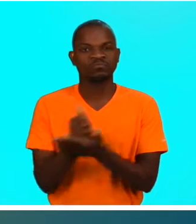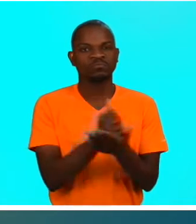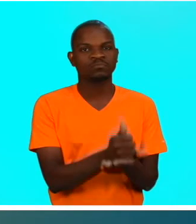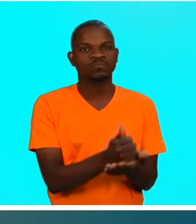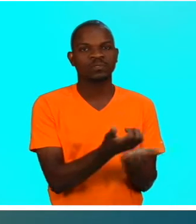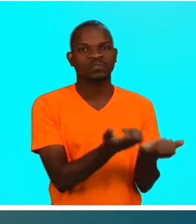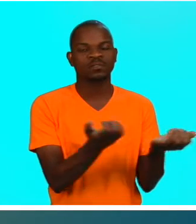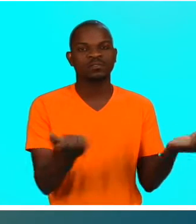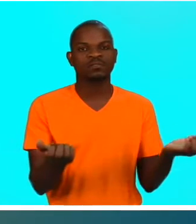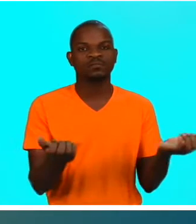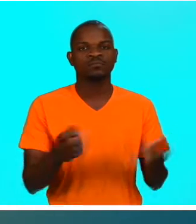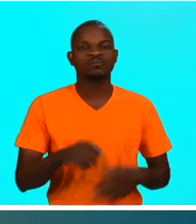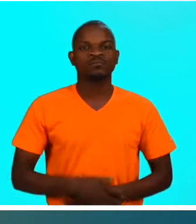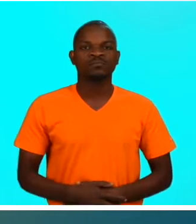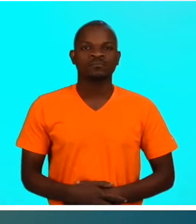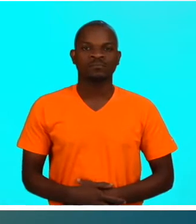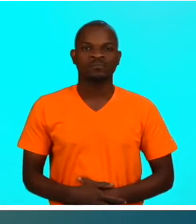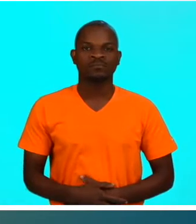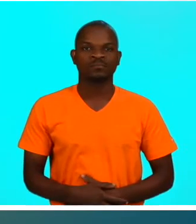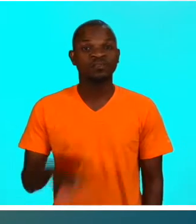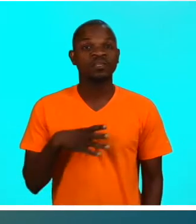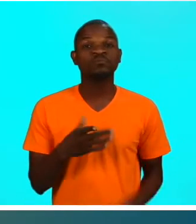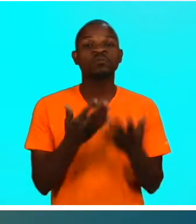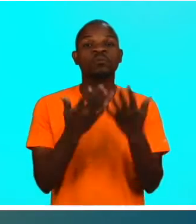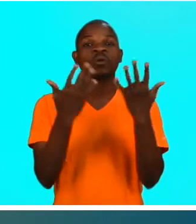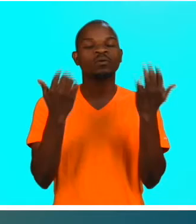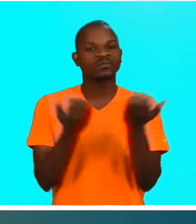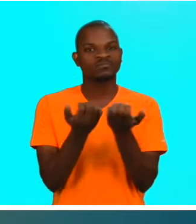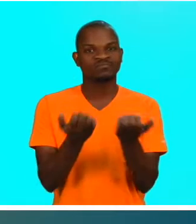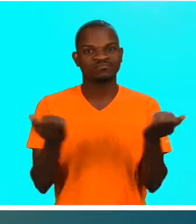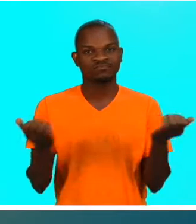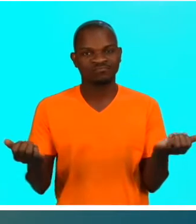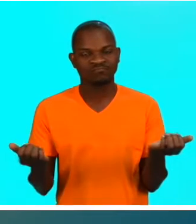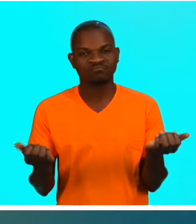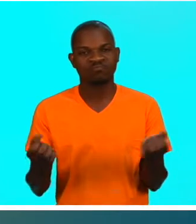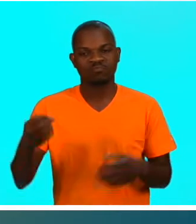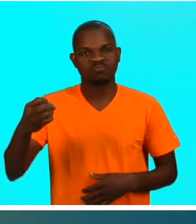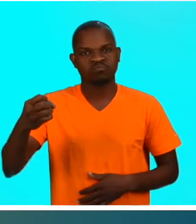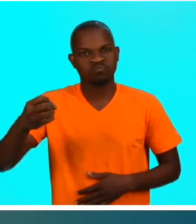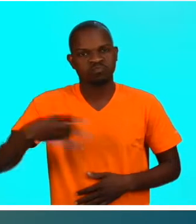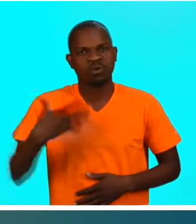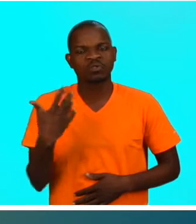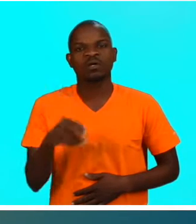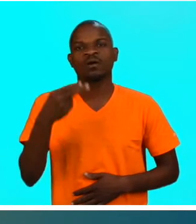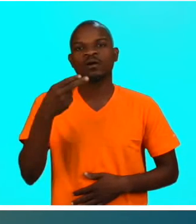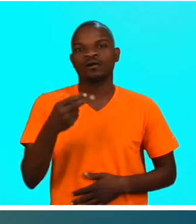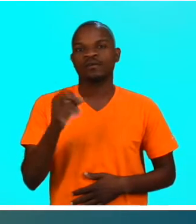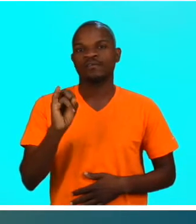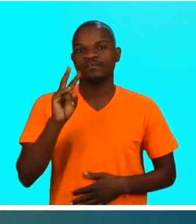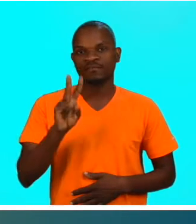procedimento, qual é o trabalho que está sendo feito para essas crianças. Temos muitas crianças, na cidade já exercida.